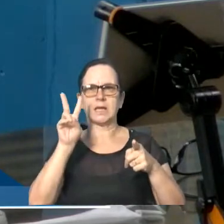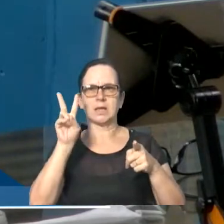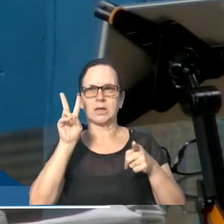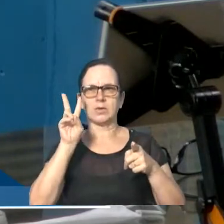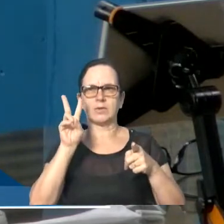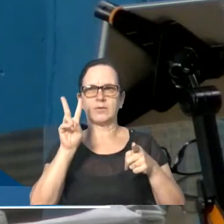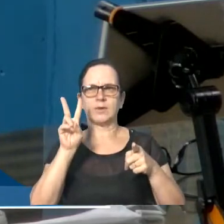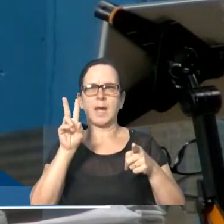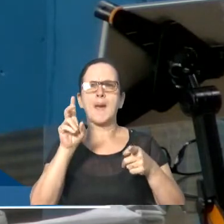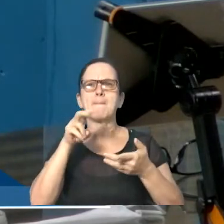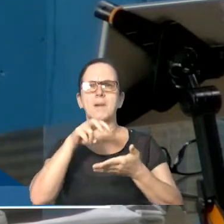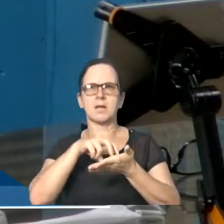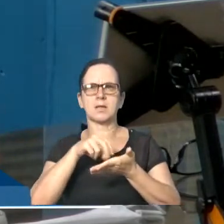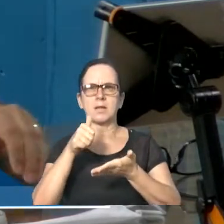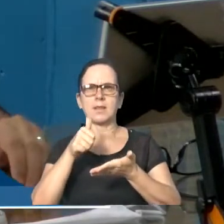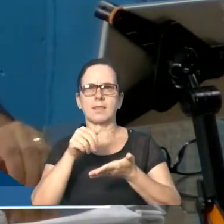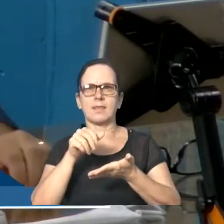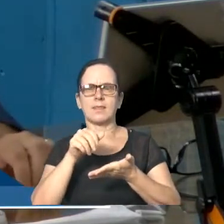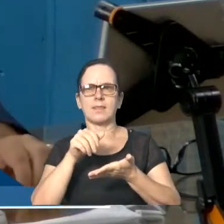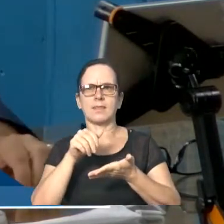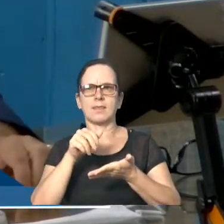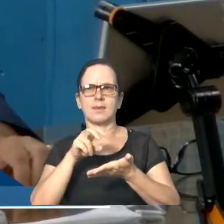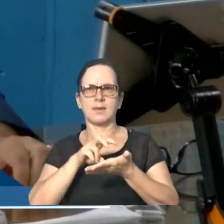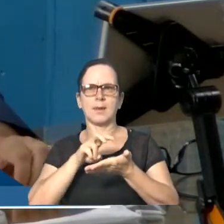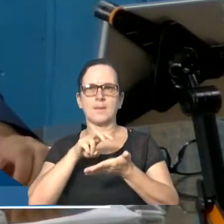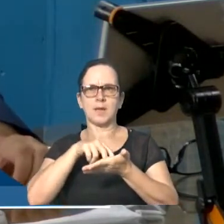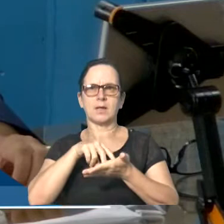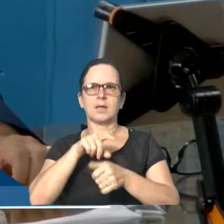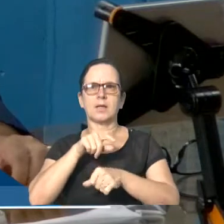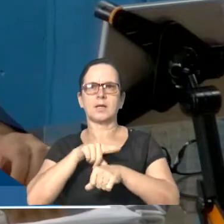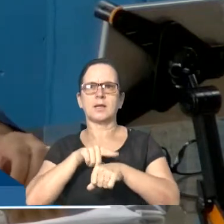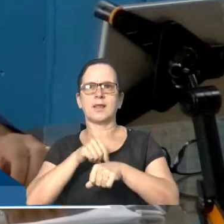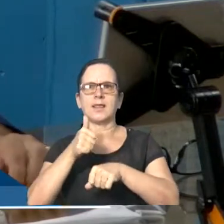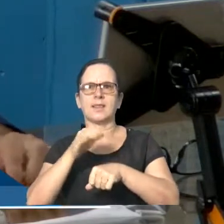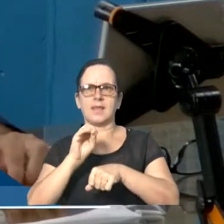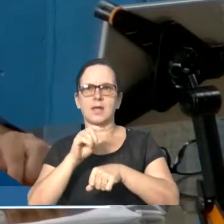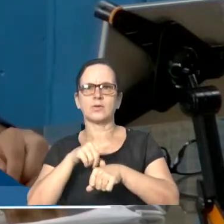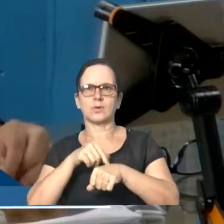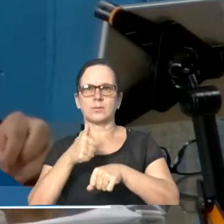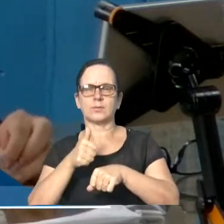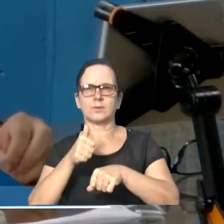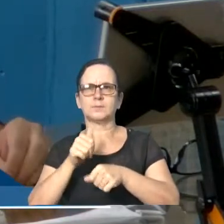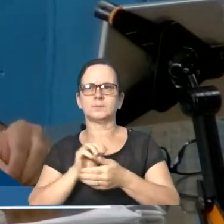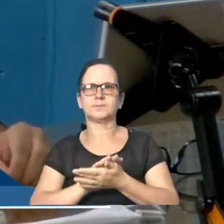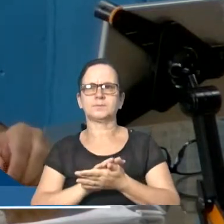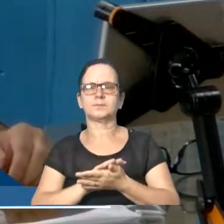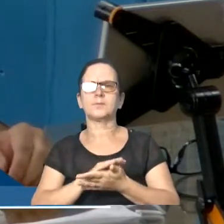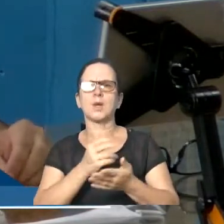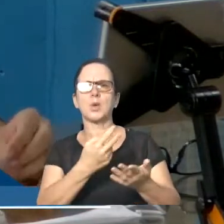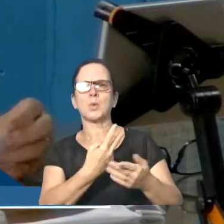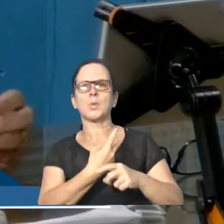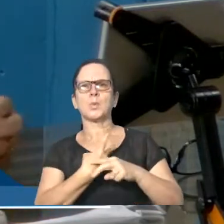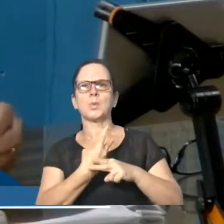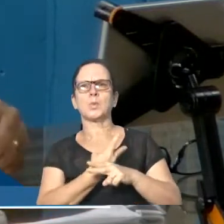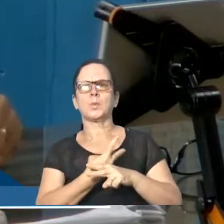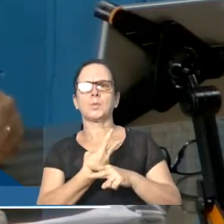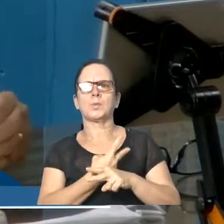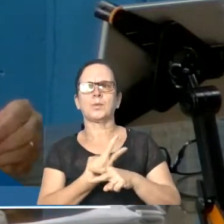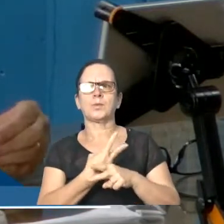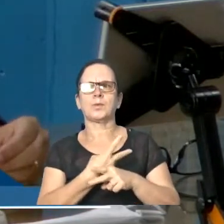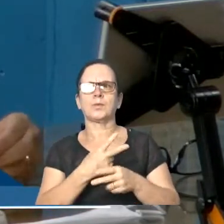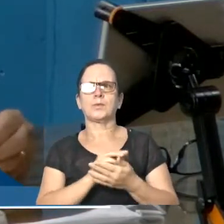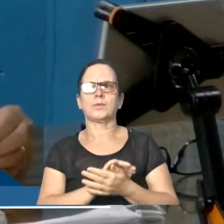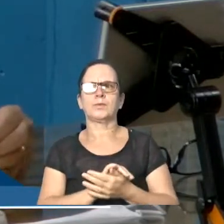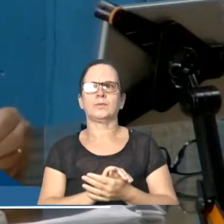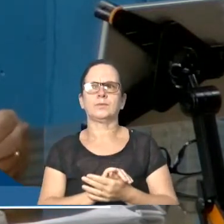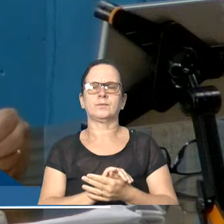na parte da manhã, às 10 horas. Mas eu quero também convidar todos os vereadores, fui procurado pelo CIDPMC, a presidente Paula